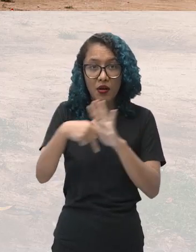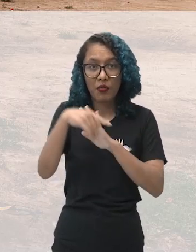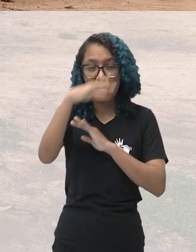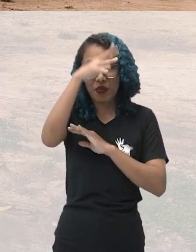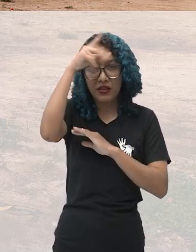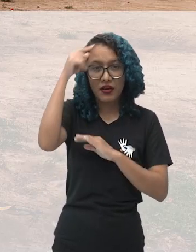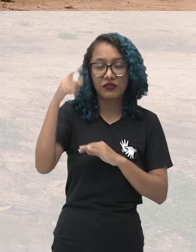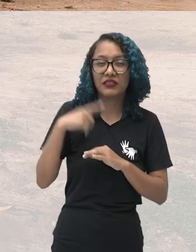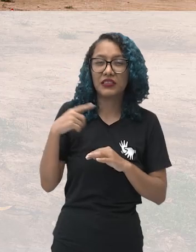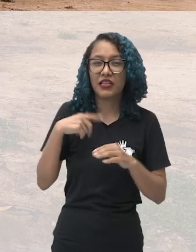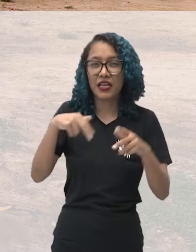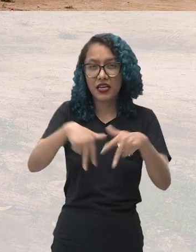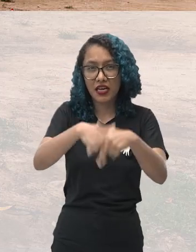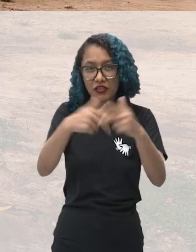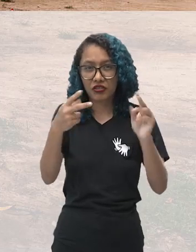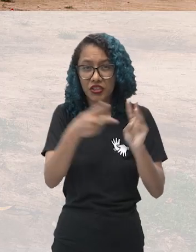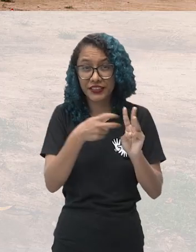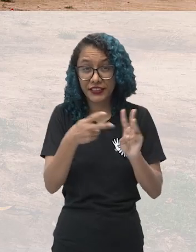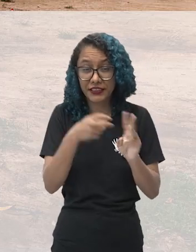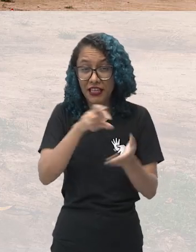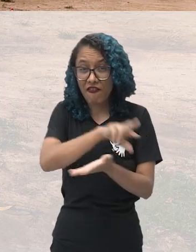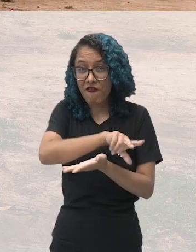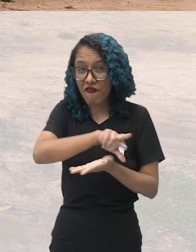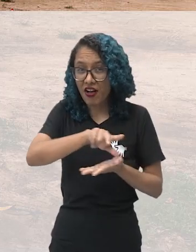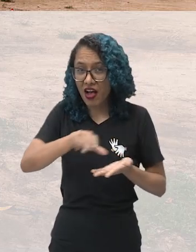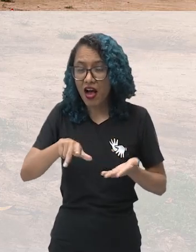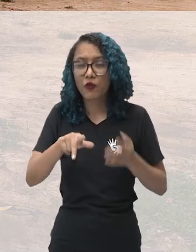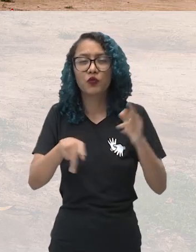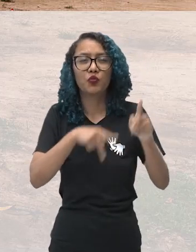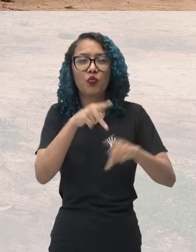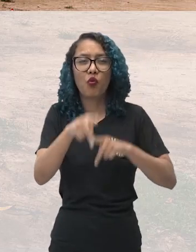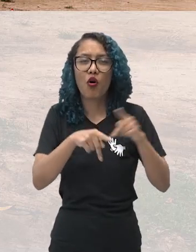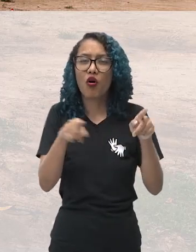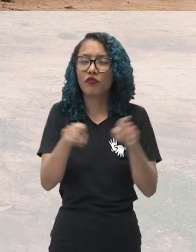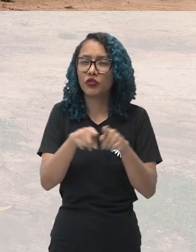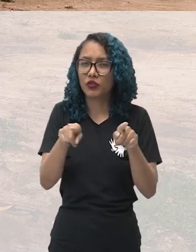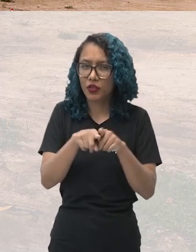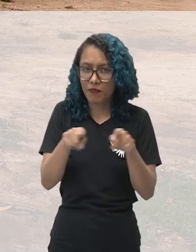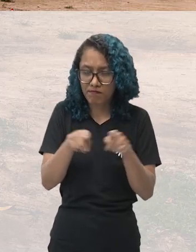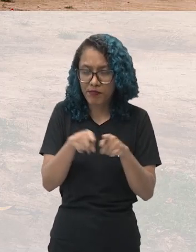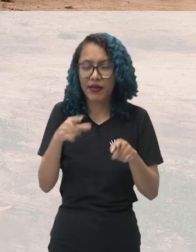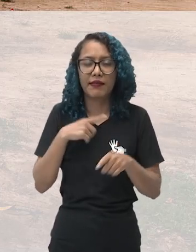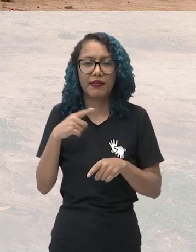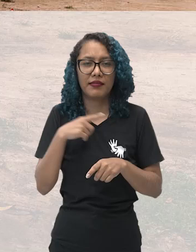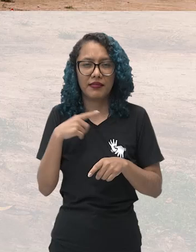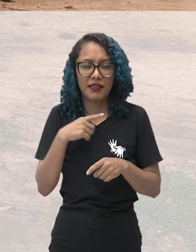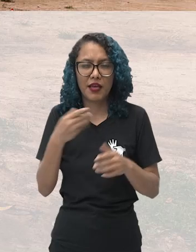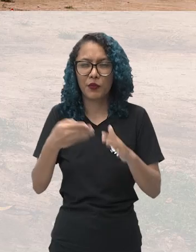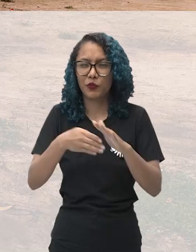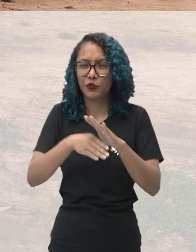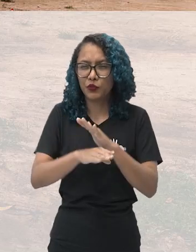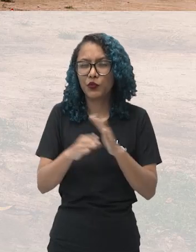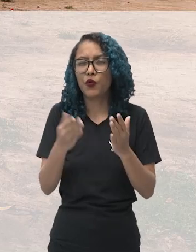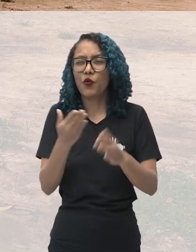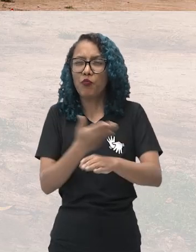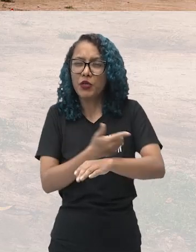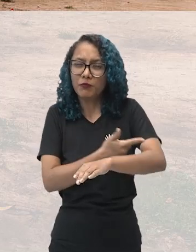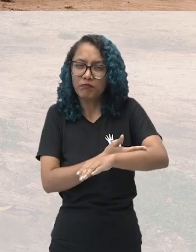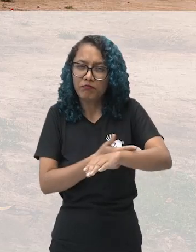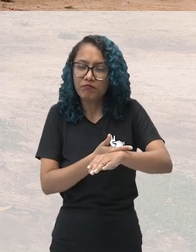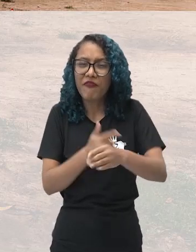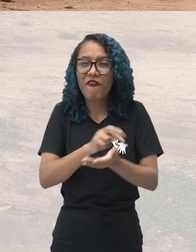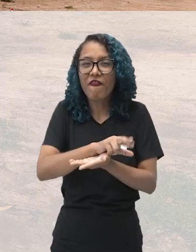convivem várias etnias indígenas, vários povos com várias nações, vários costumes e vários hábitos. E